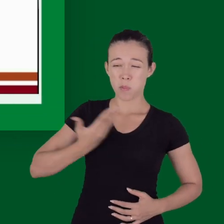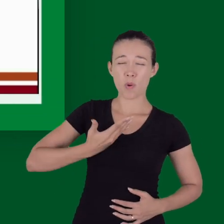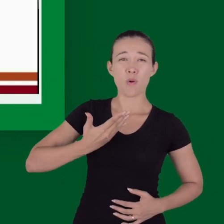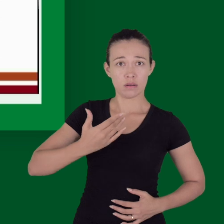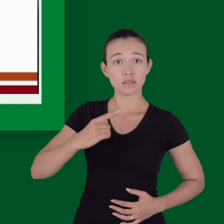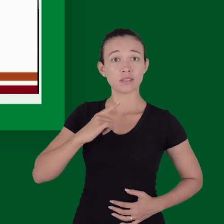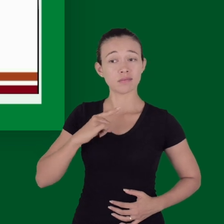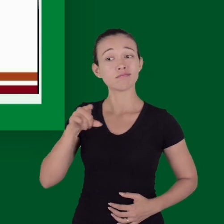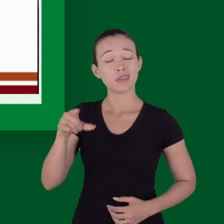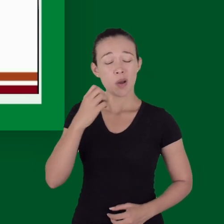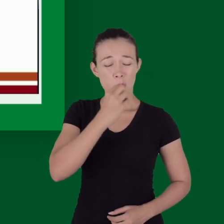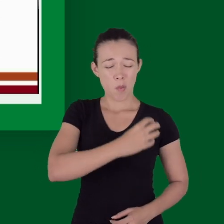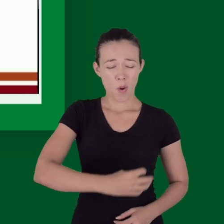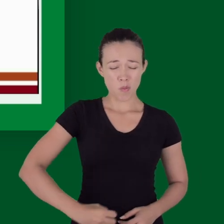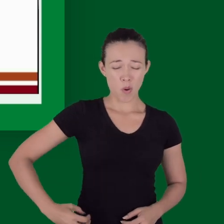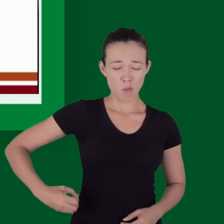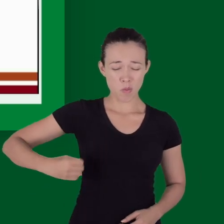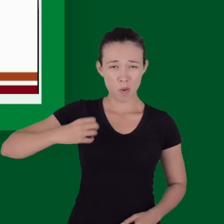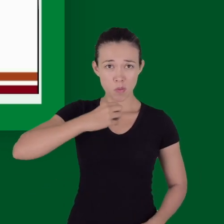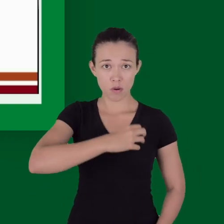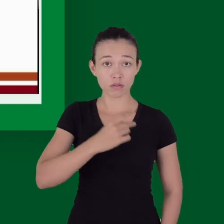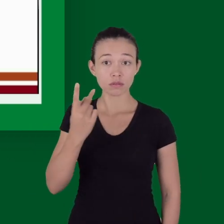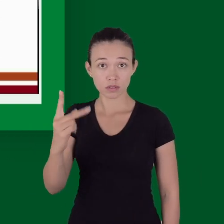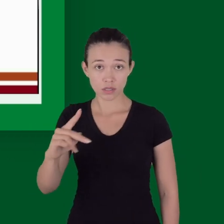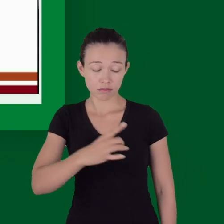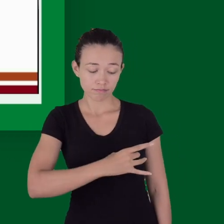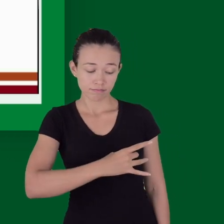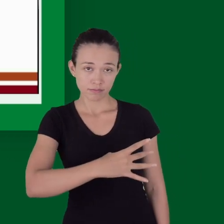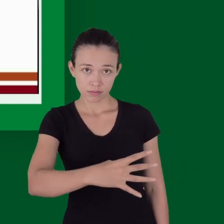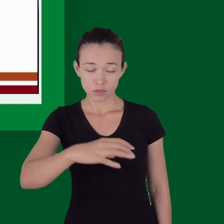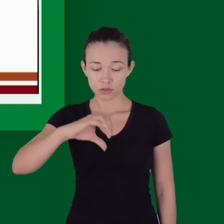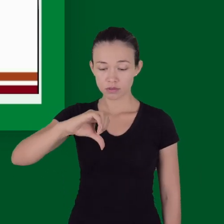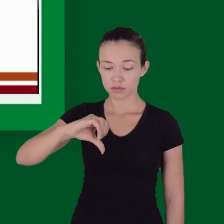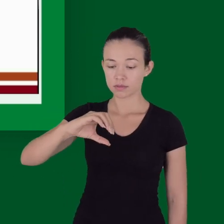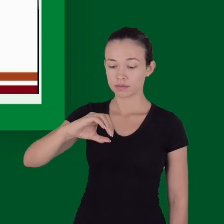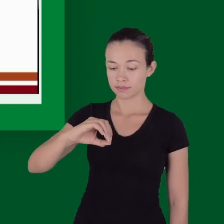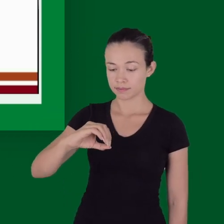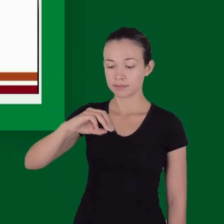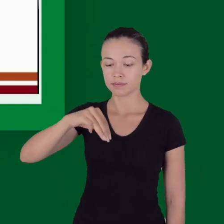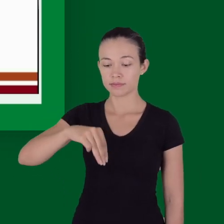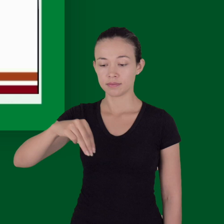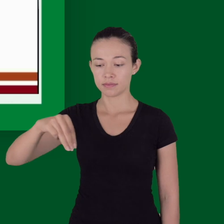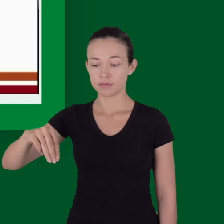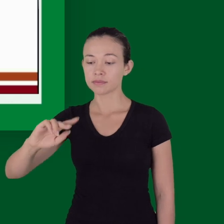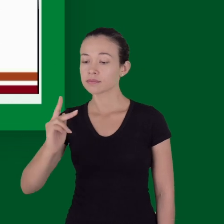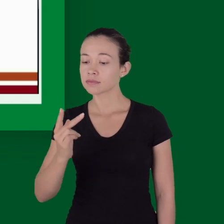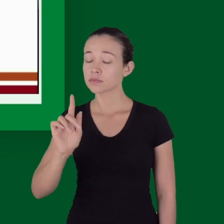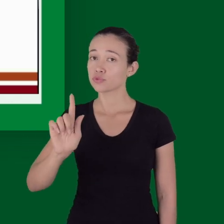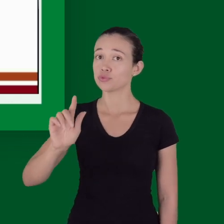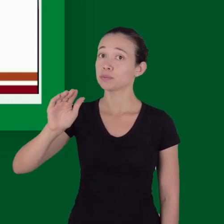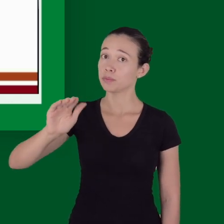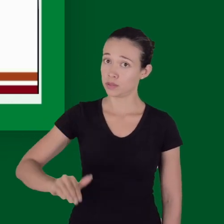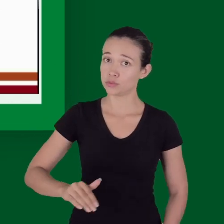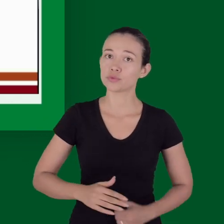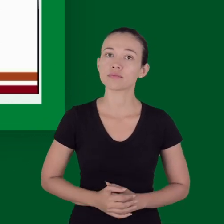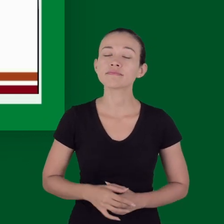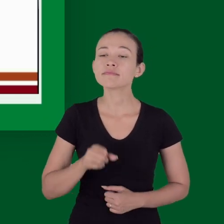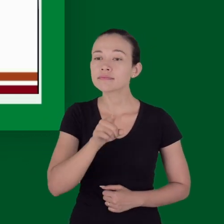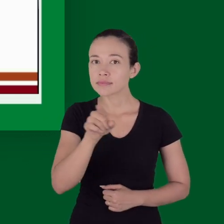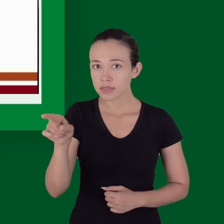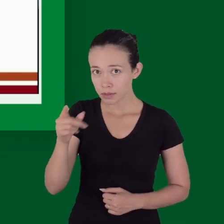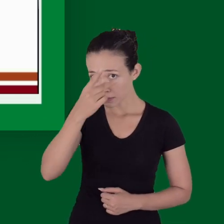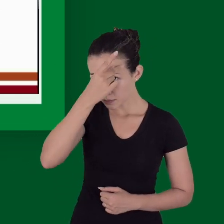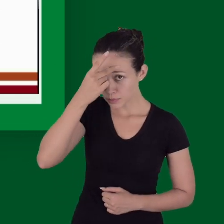1994 eh foi feito com 598 pacientes adultos e foram vítimas de trauma penetrante no tronco tórax ou